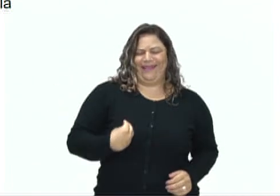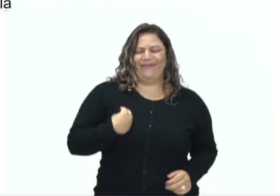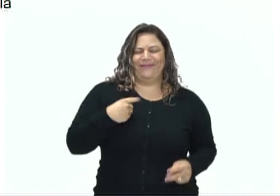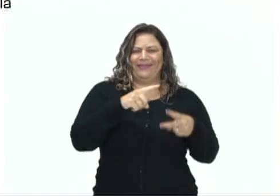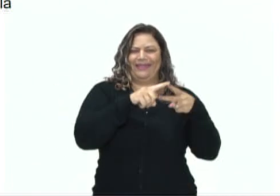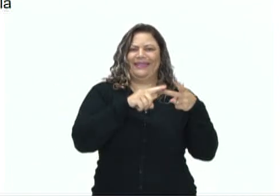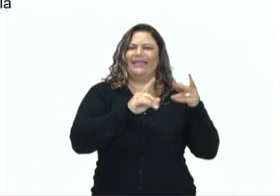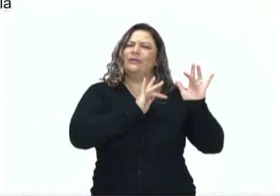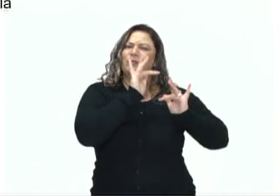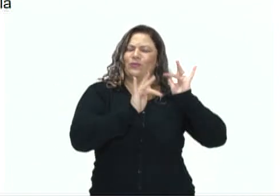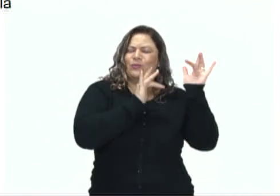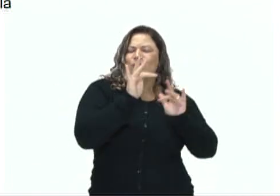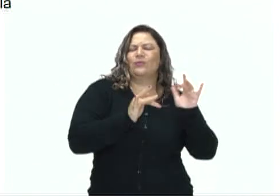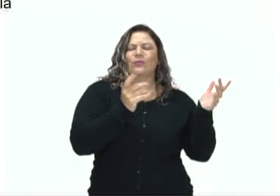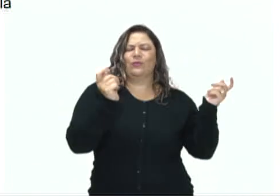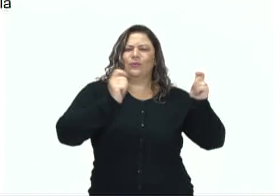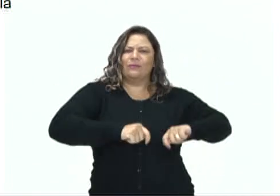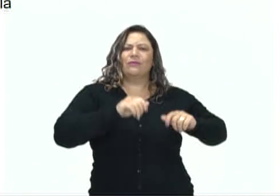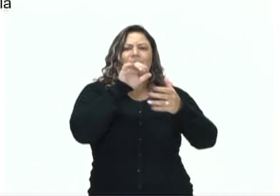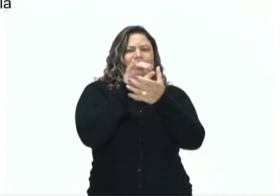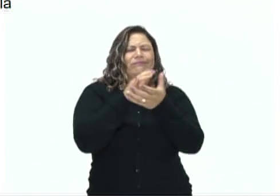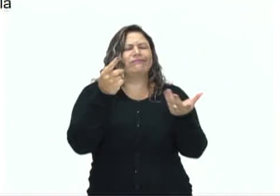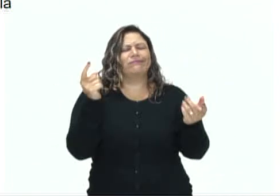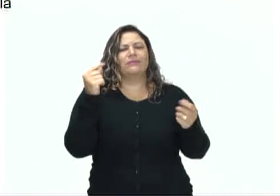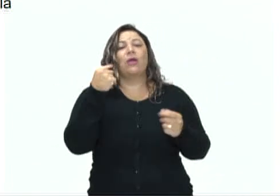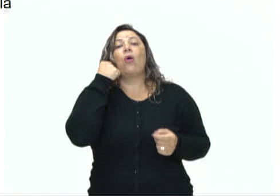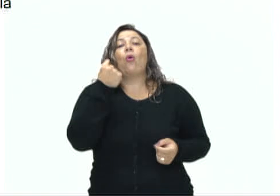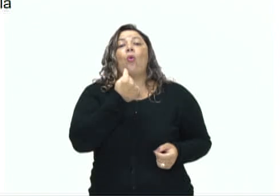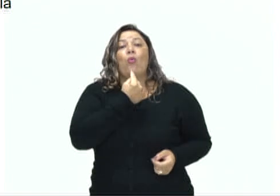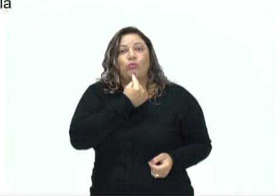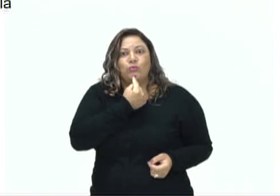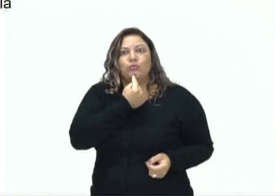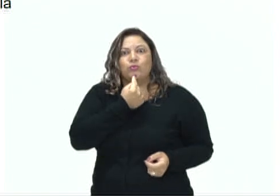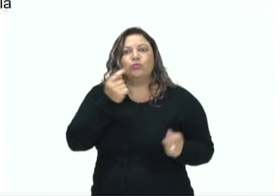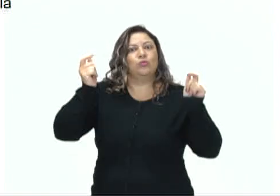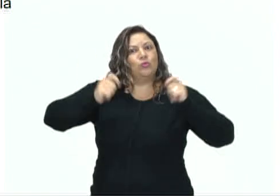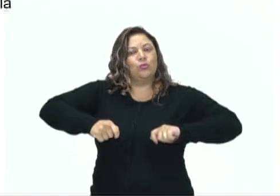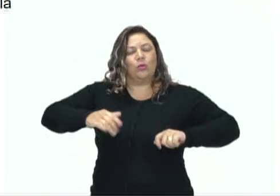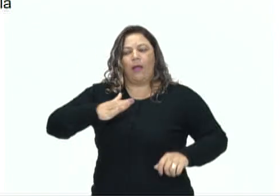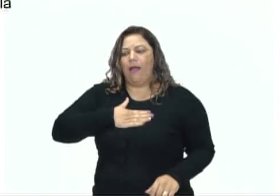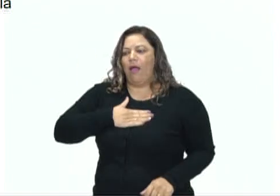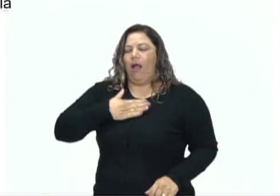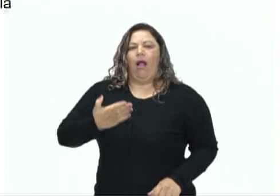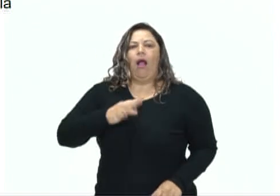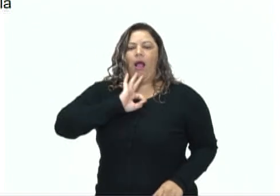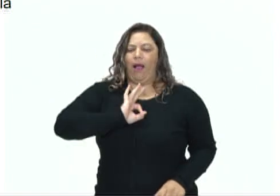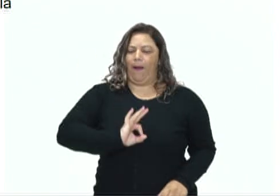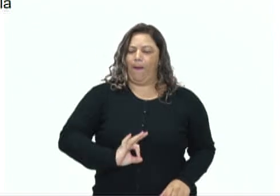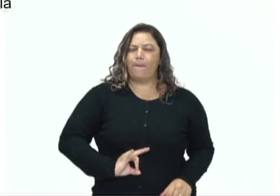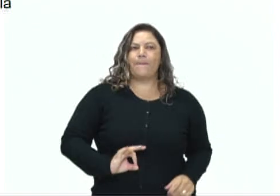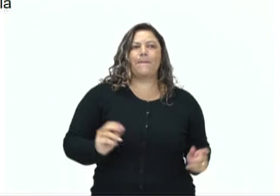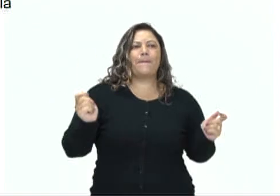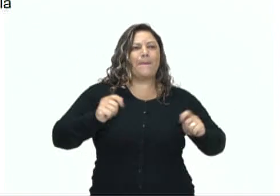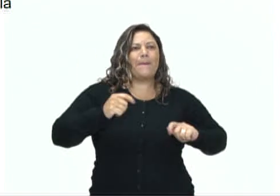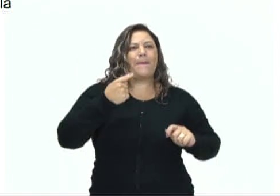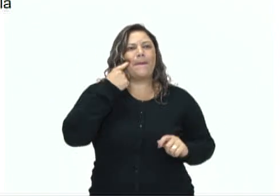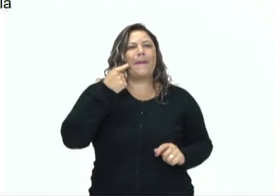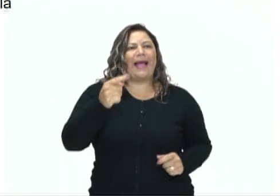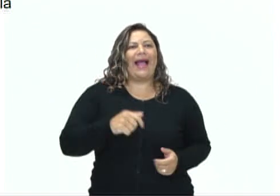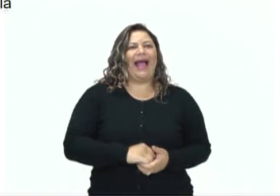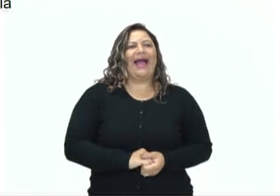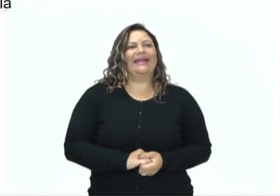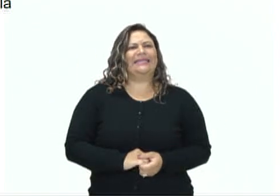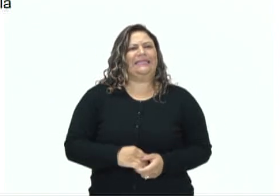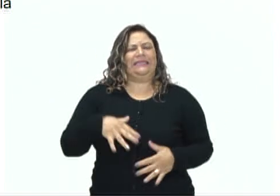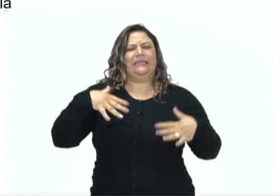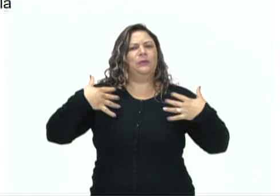Ferreira. No matrimônio, o casal, que é surdo, teve uma surpresa. O padre Aloysio Ricardo Aleixo fez a